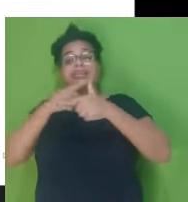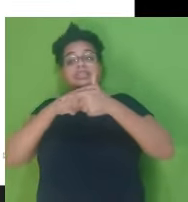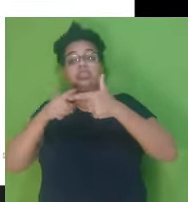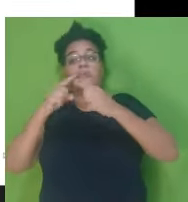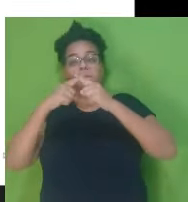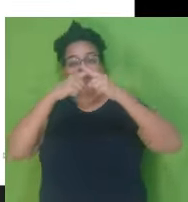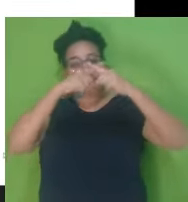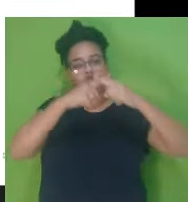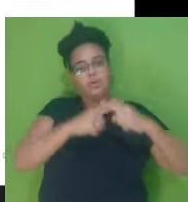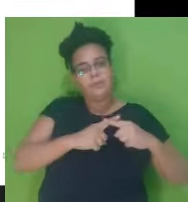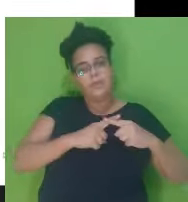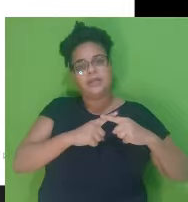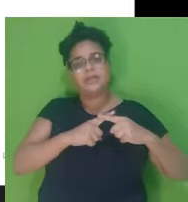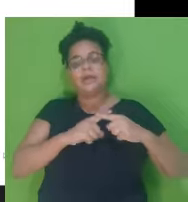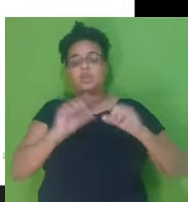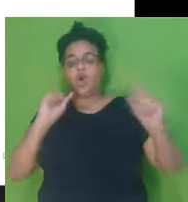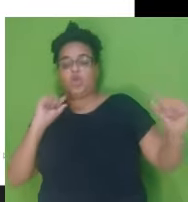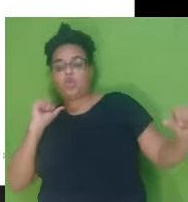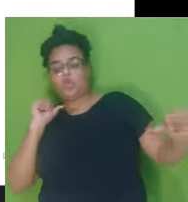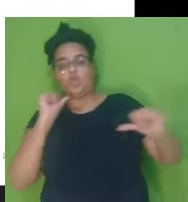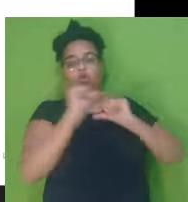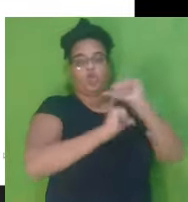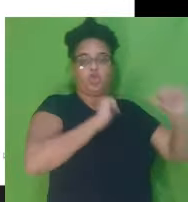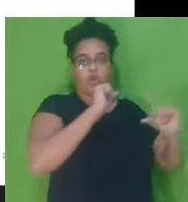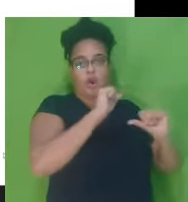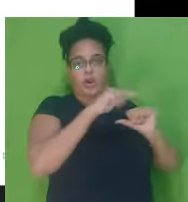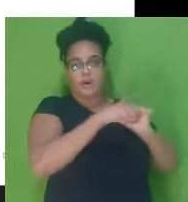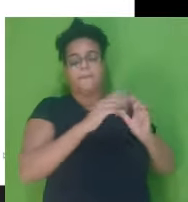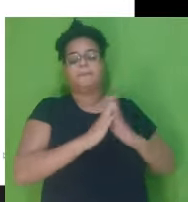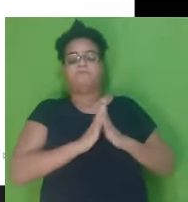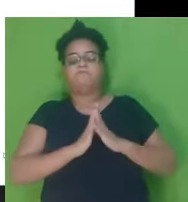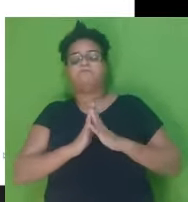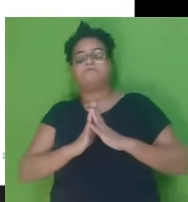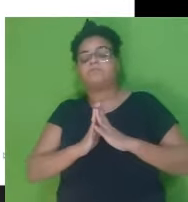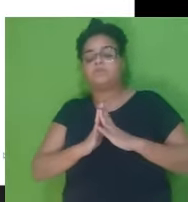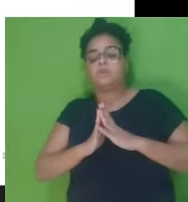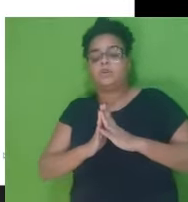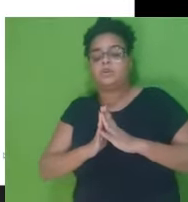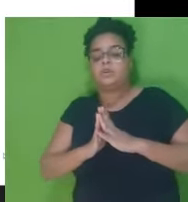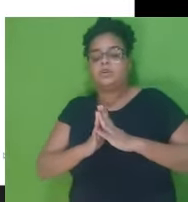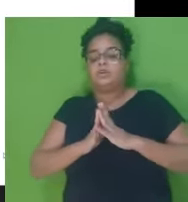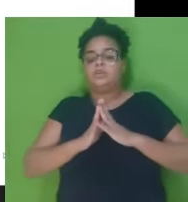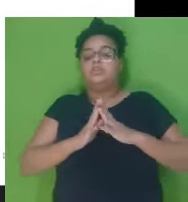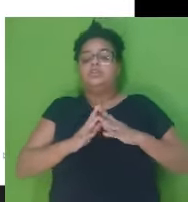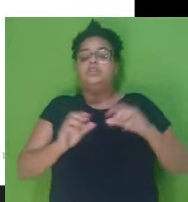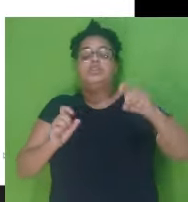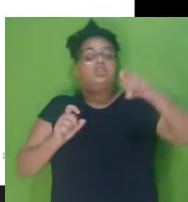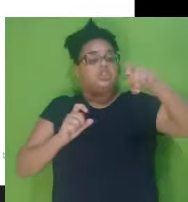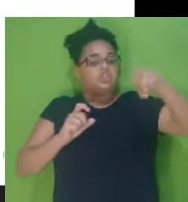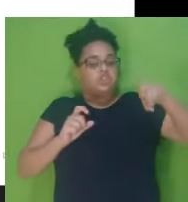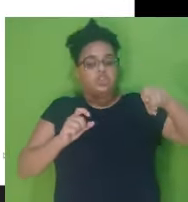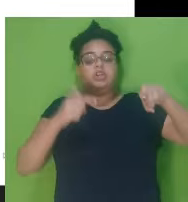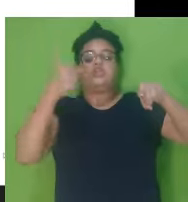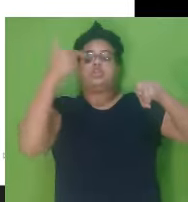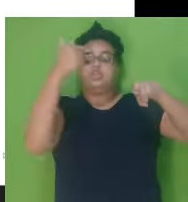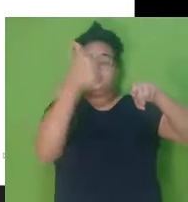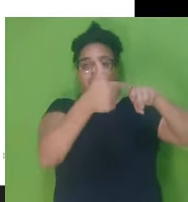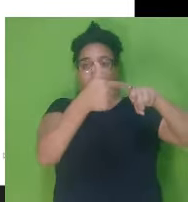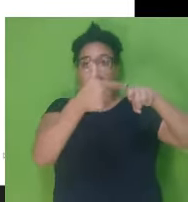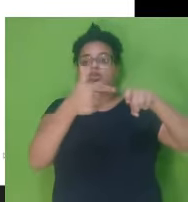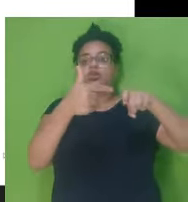e coloca o resultado aqui com sinal trocado. Então, x2 vezes x